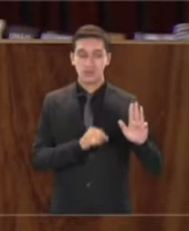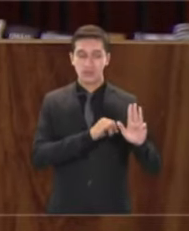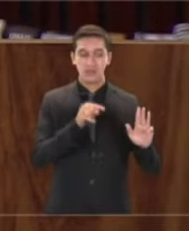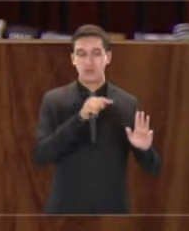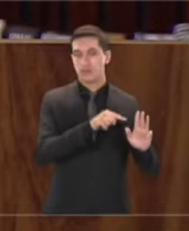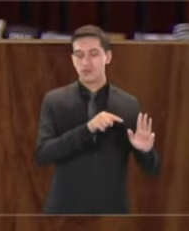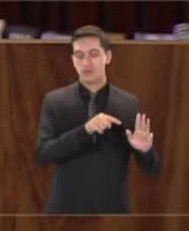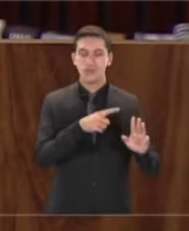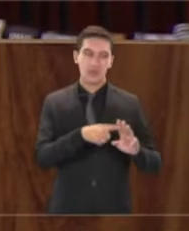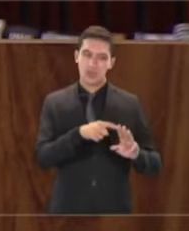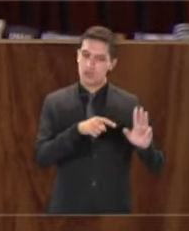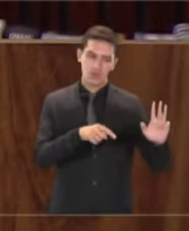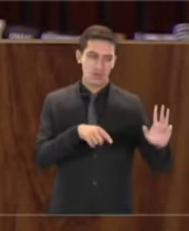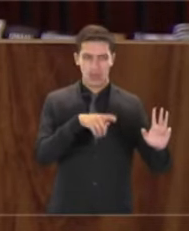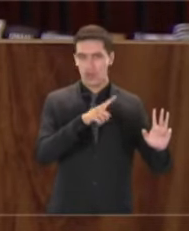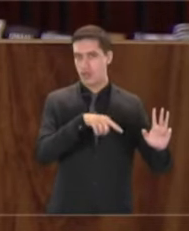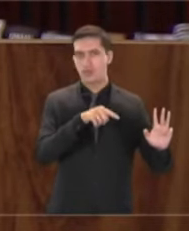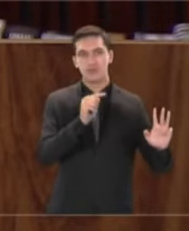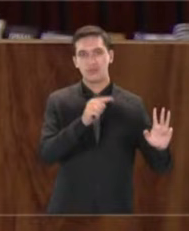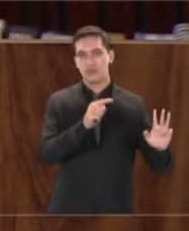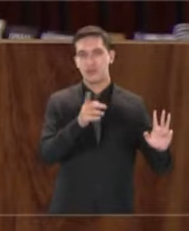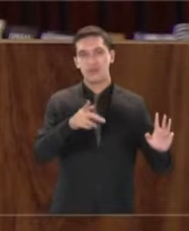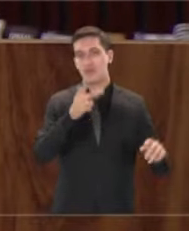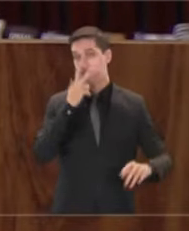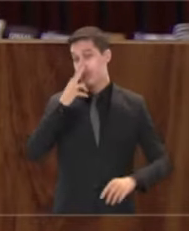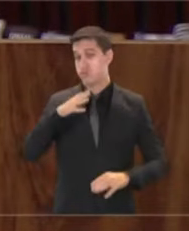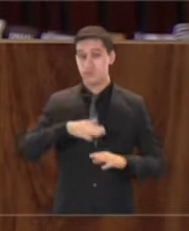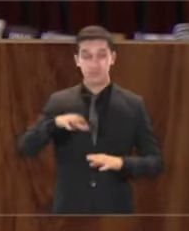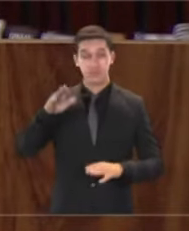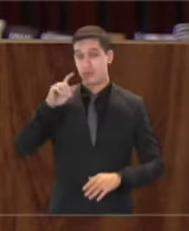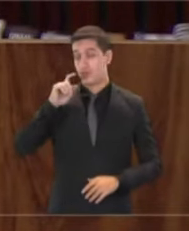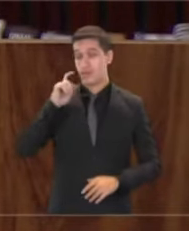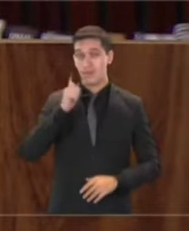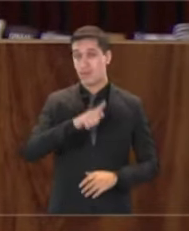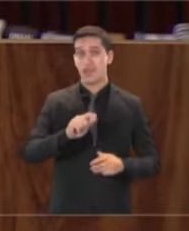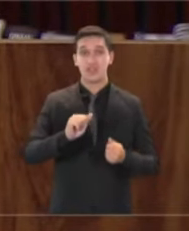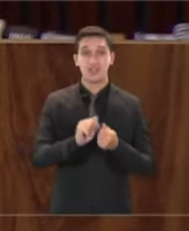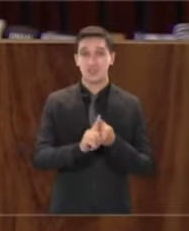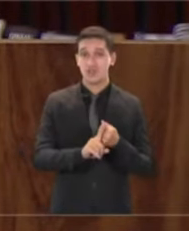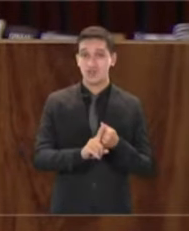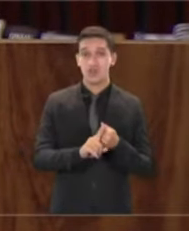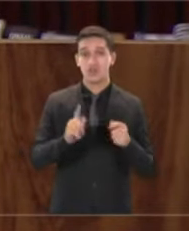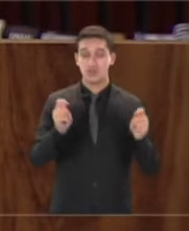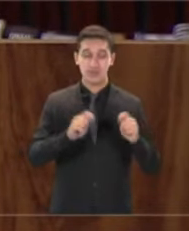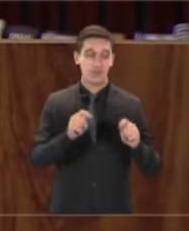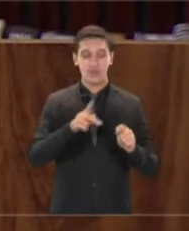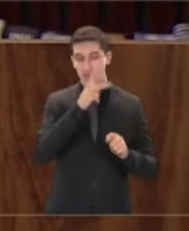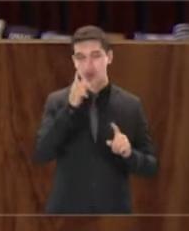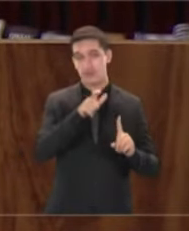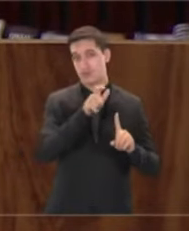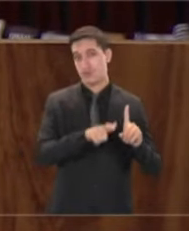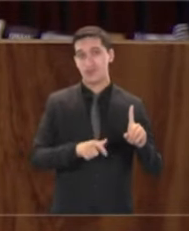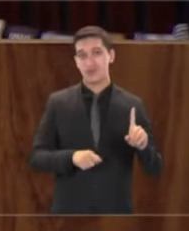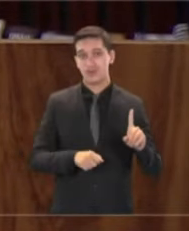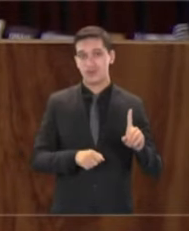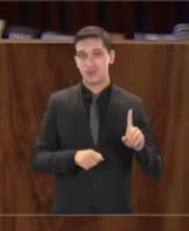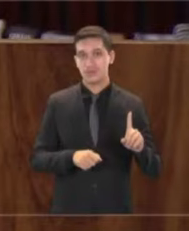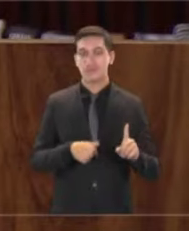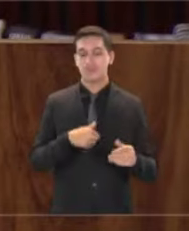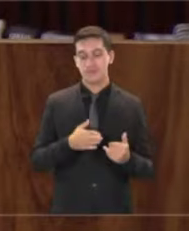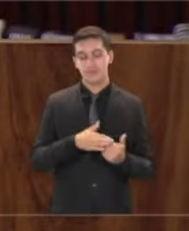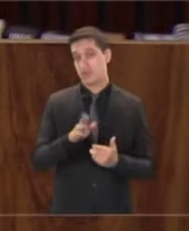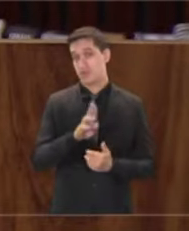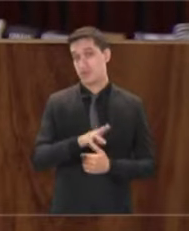Aliás, Lula é Lula, e isso para mim é o pior adjetivo possível para definir alguém. Eu passar a usar